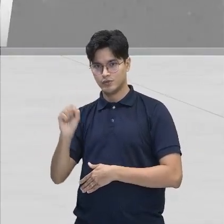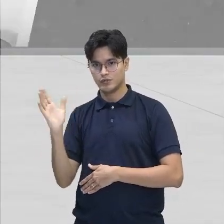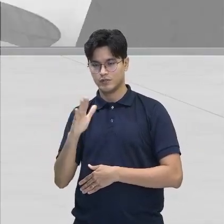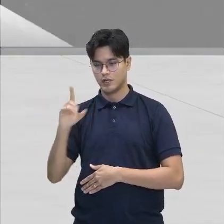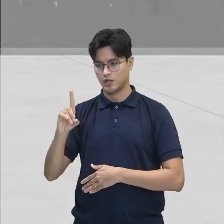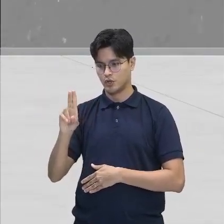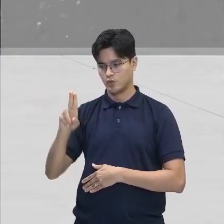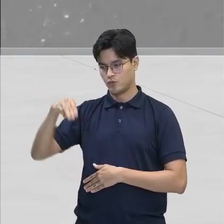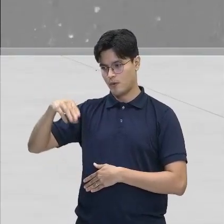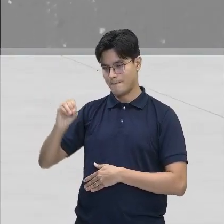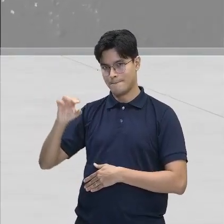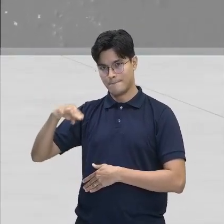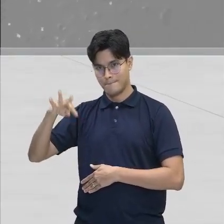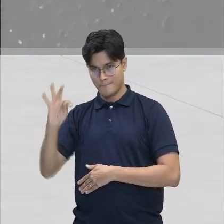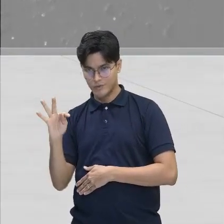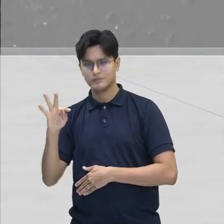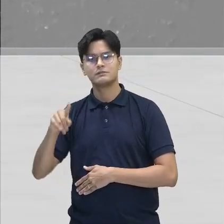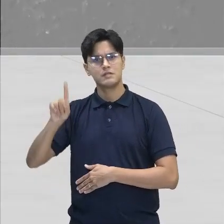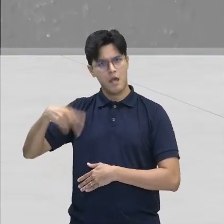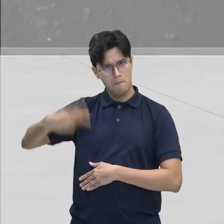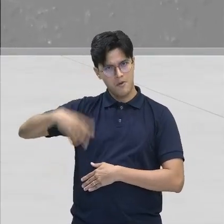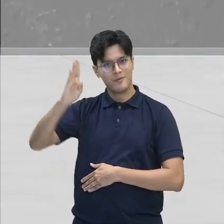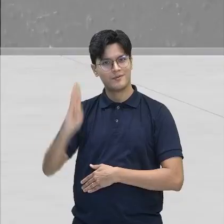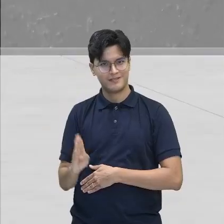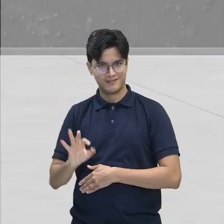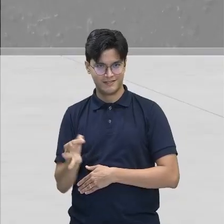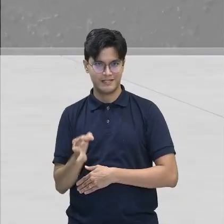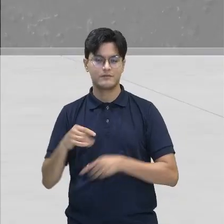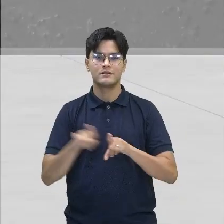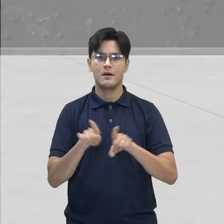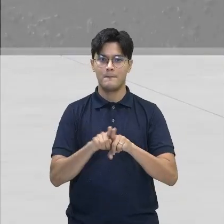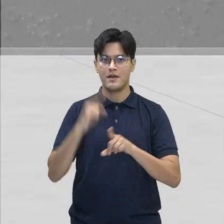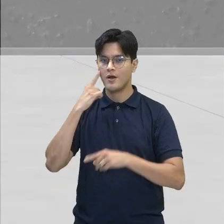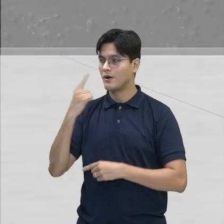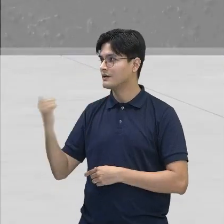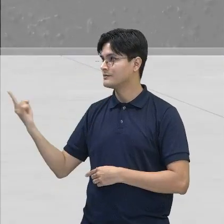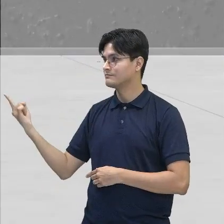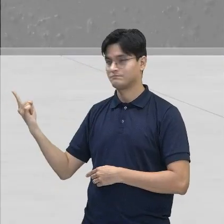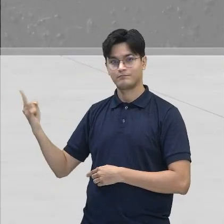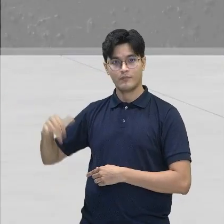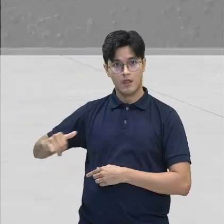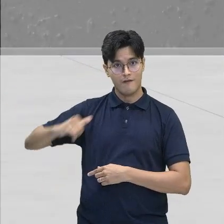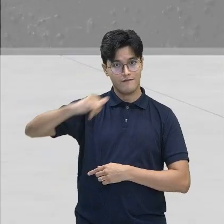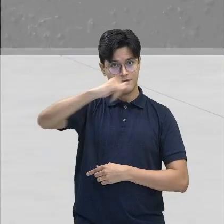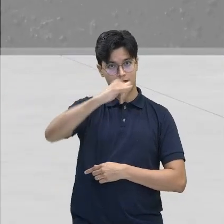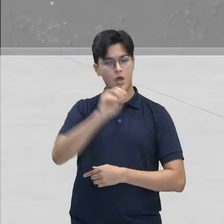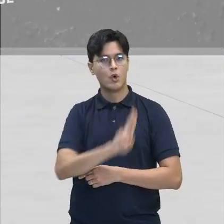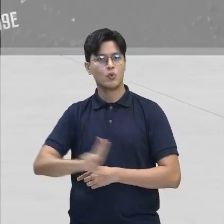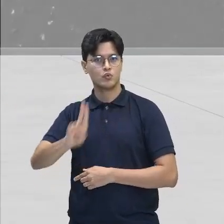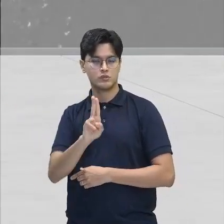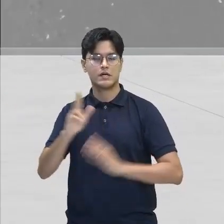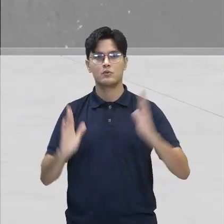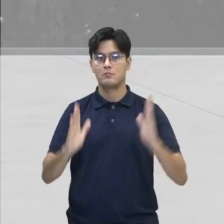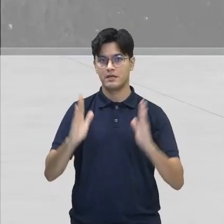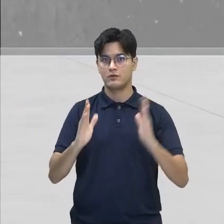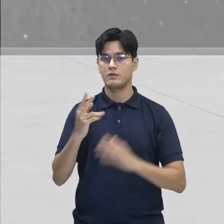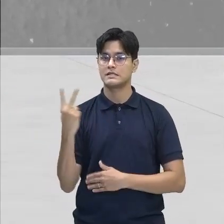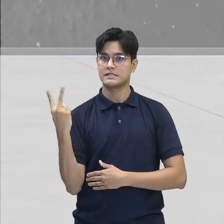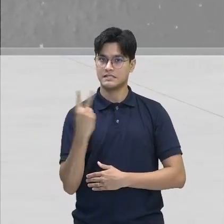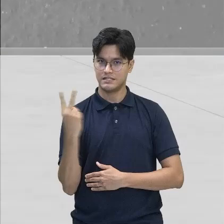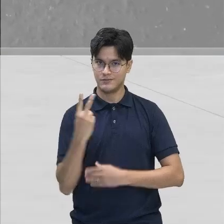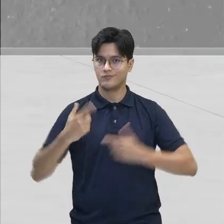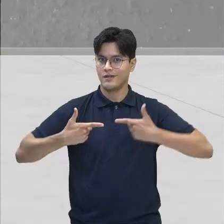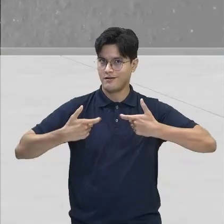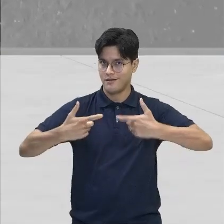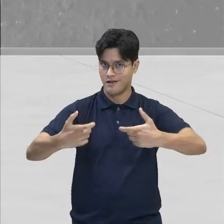os aviões que foram utilizados na Primeira Guerra Mundial, temos aqui também um avião utilizado na Segunda Guerra Mundial. Percebam que ele